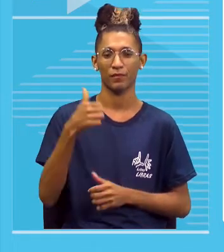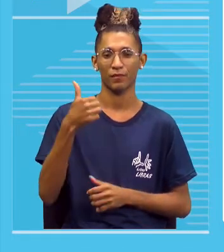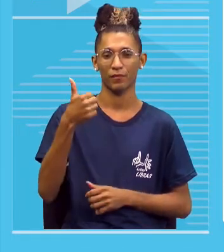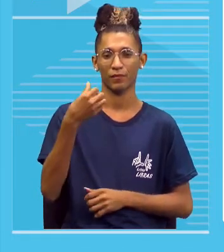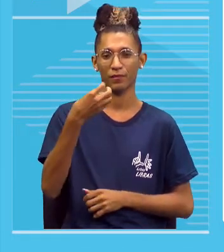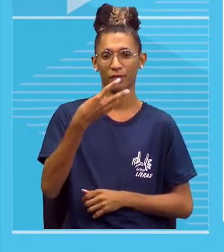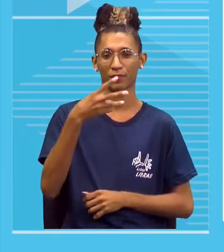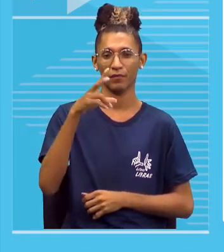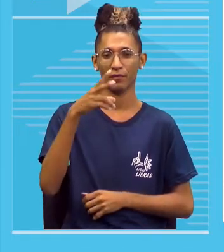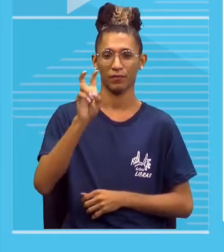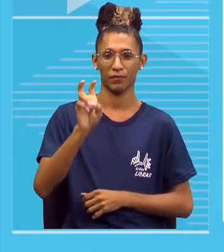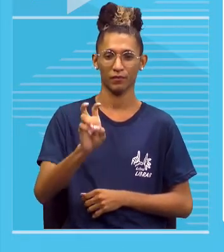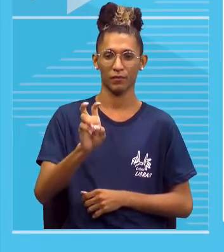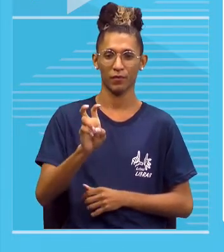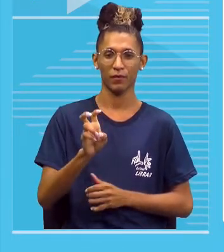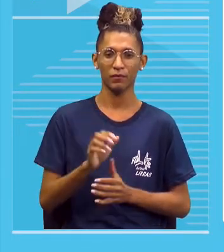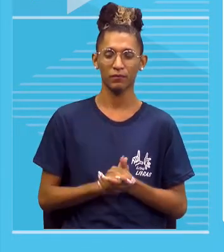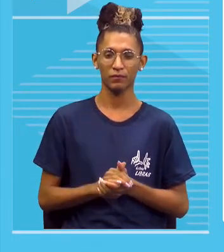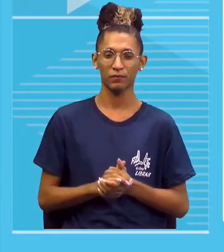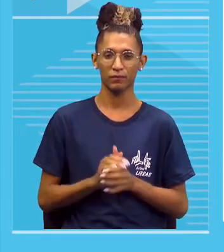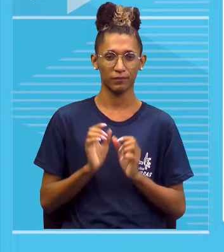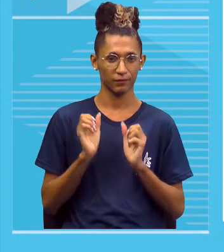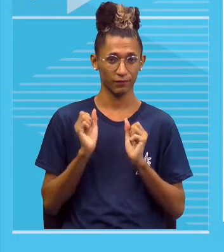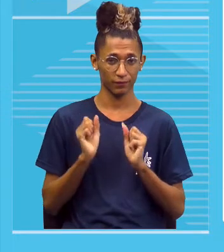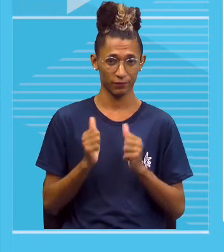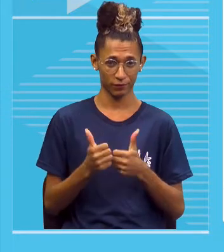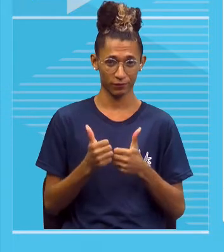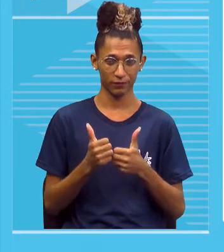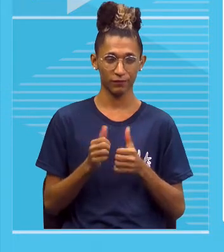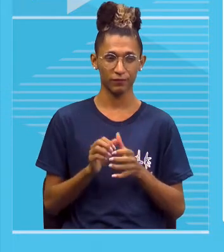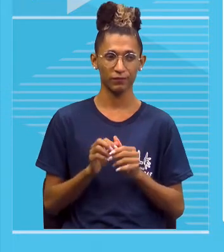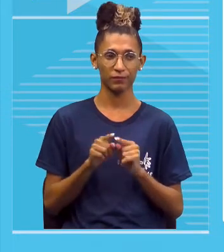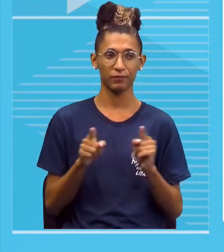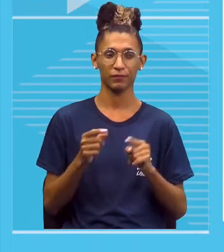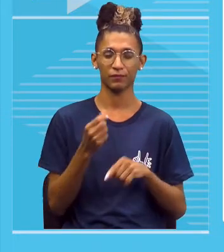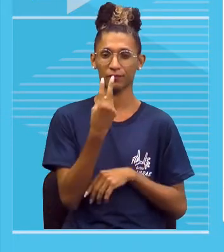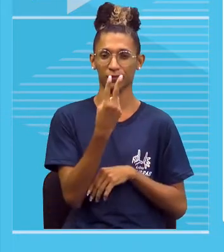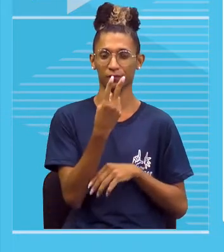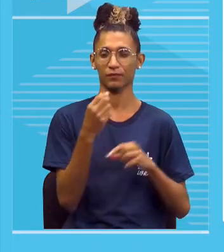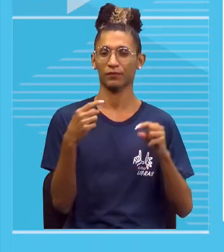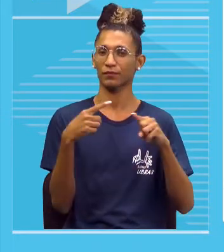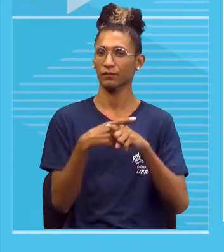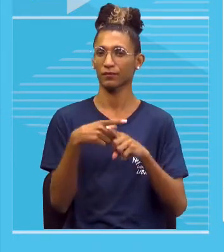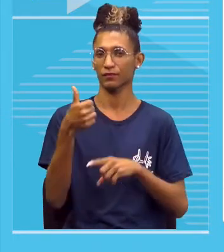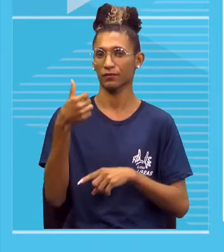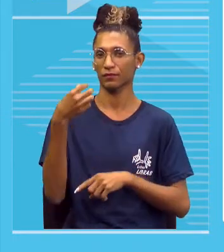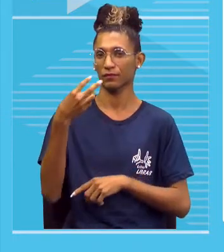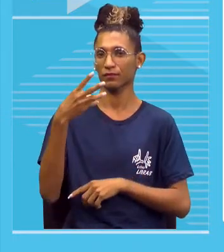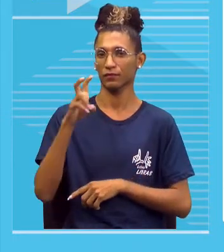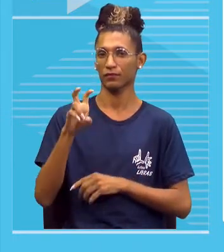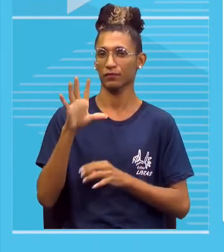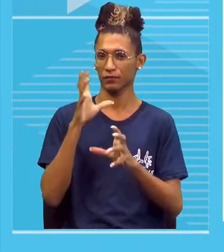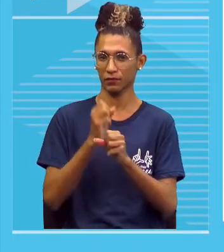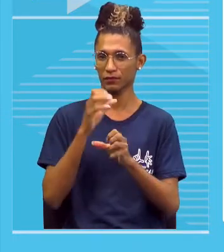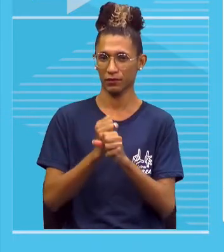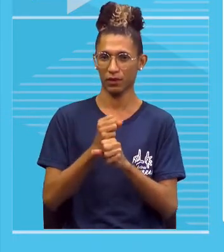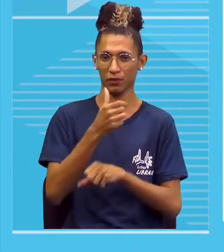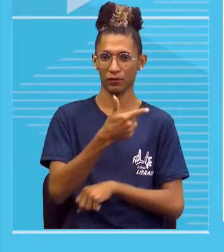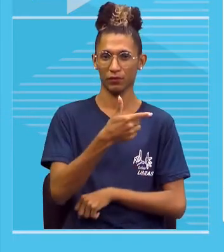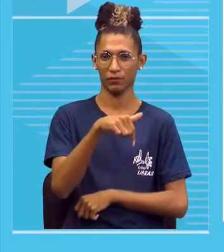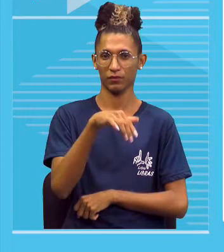135 E aí tudo bem só que como é duas vezes dele vai lá quanto